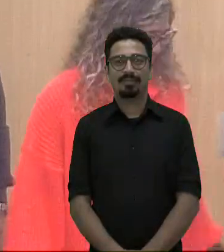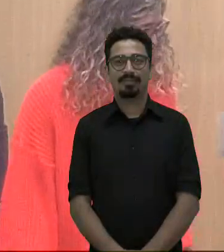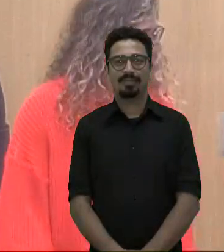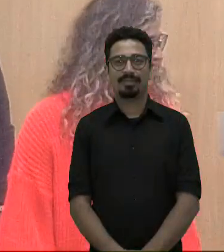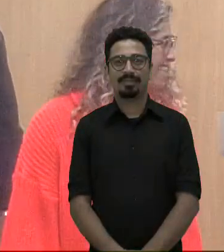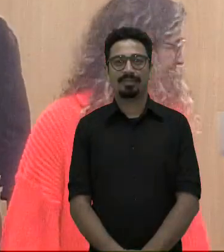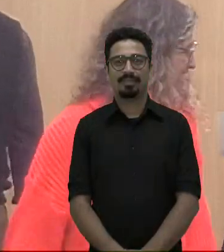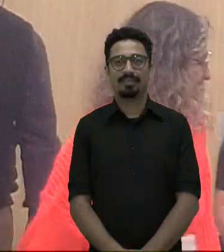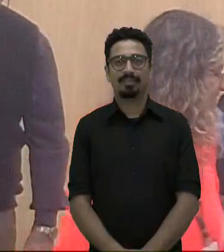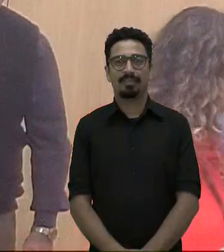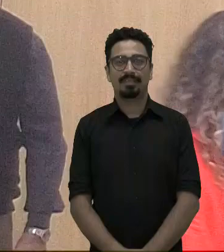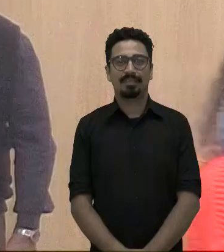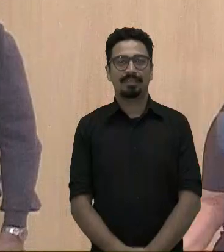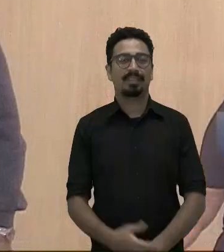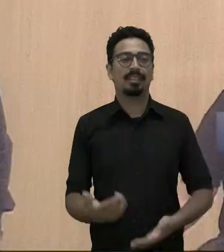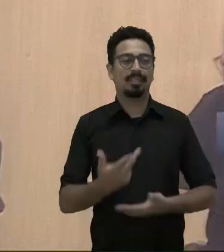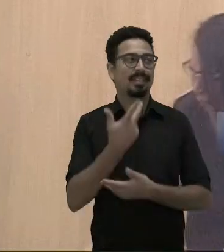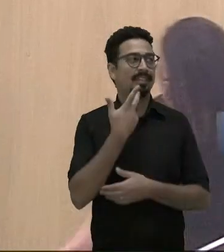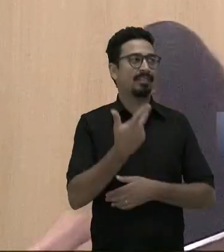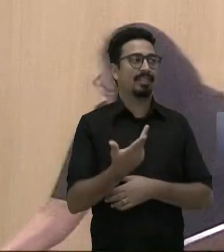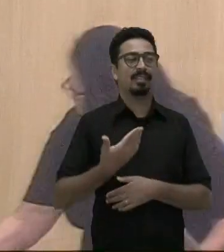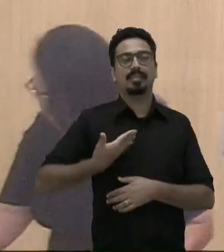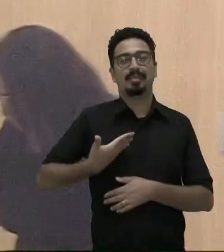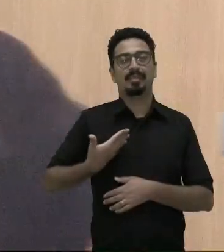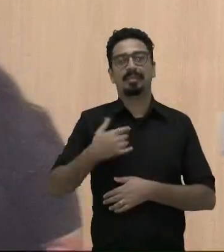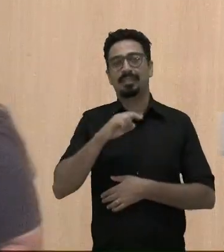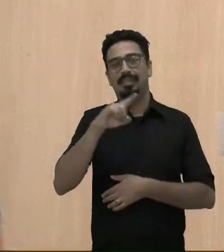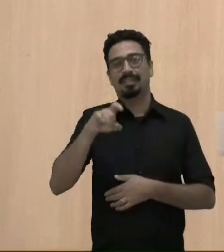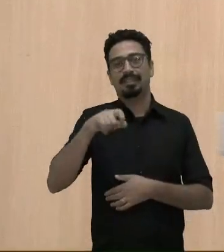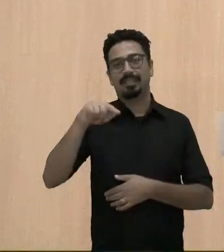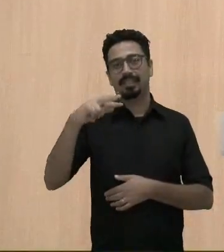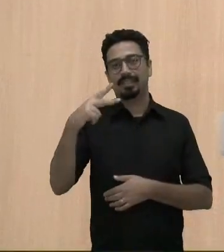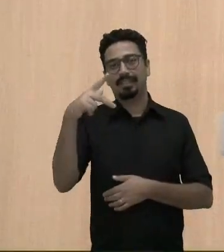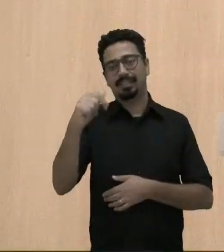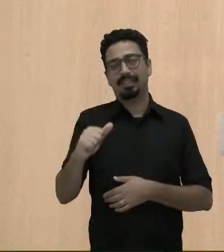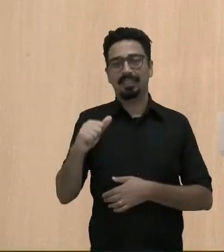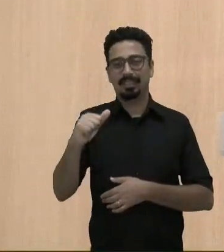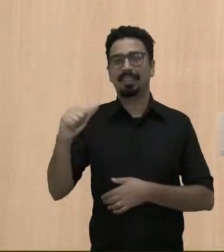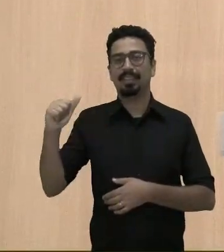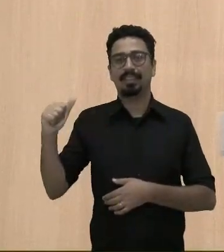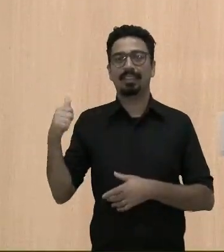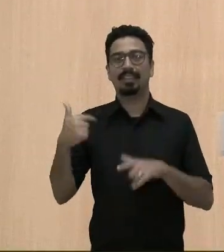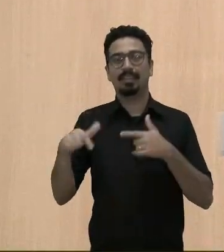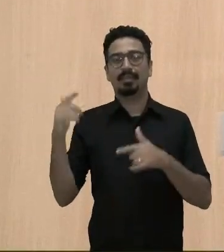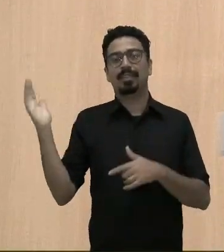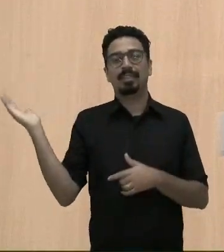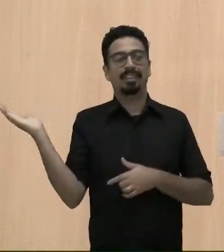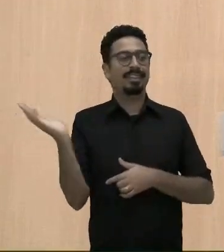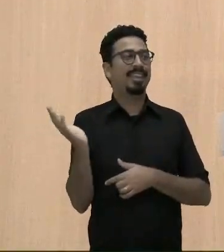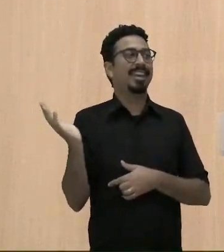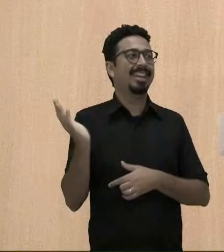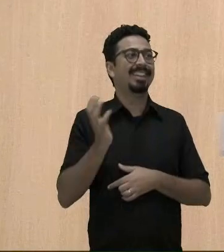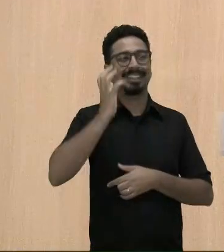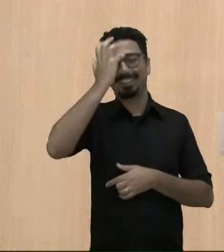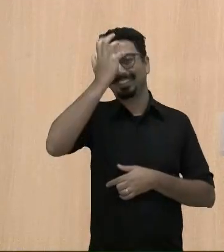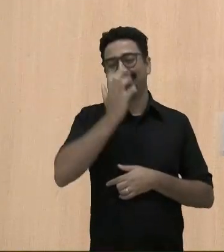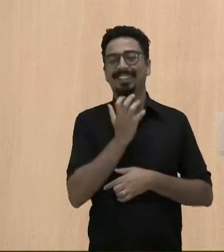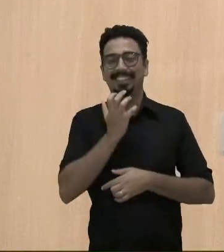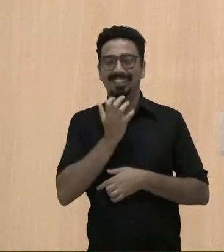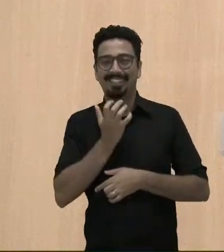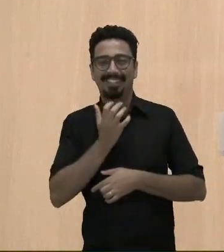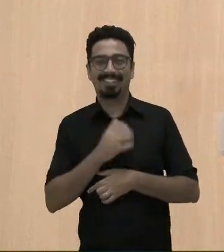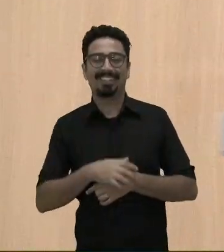Concedemos a palavra ao meu amigo Zequinha e trabalhar de garçom é sério nessa cidade. Vou deixar o meu amigo Sério aí